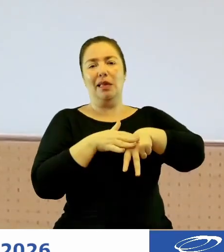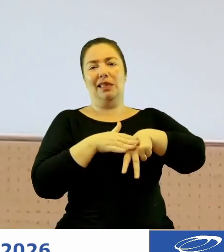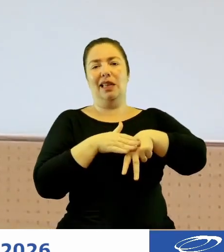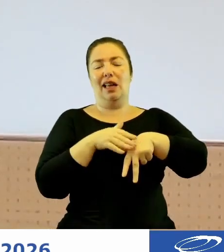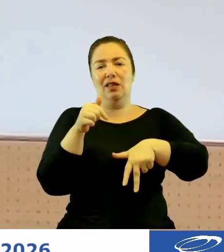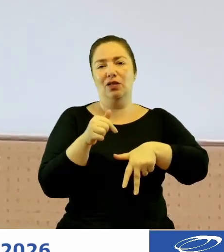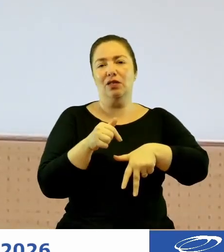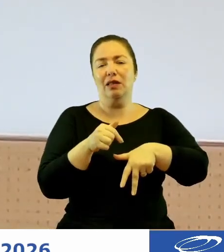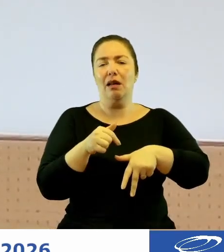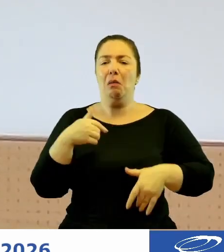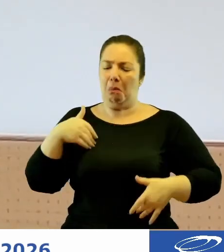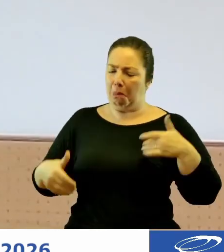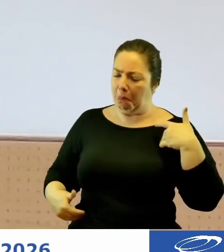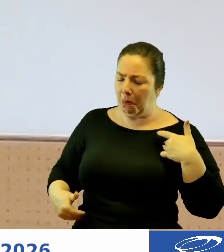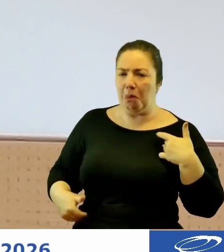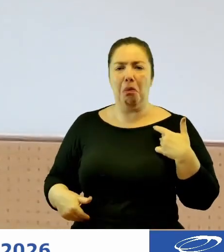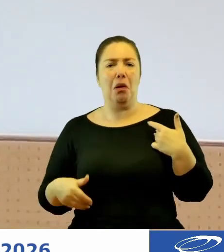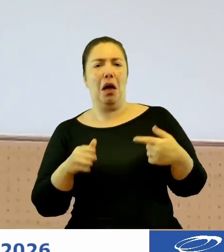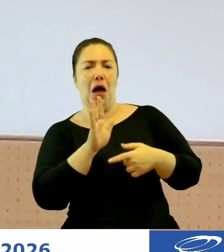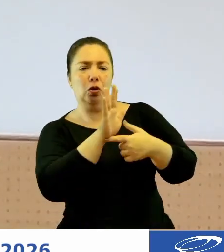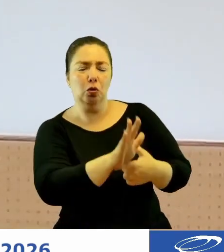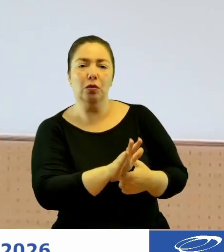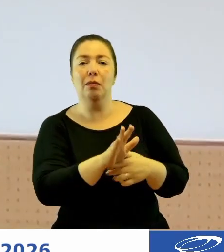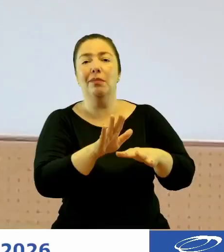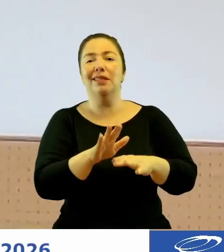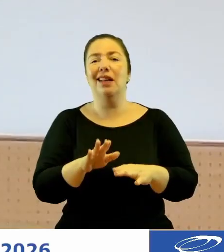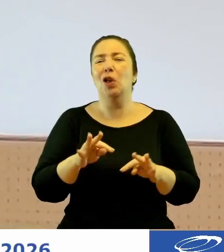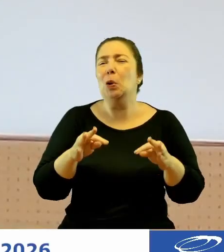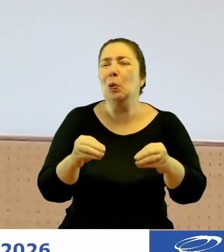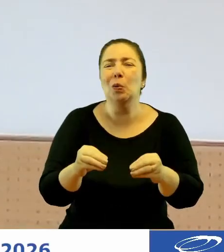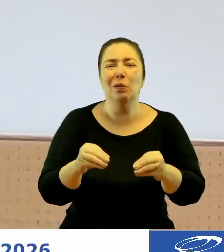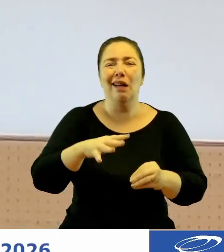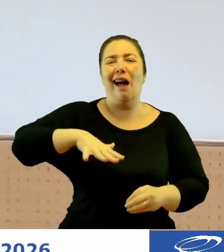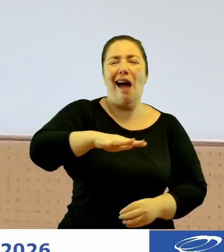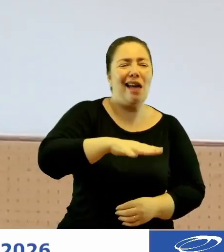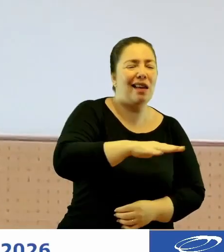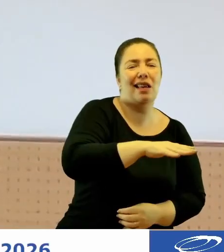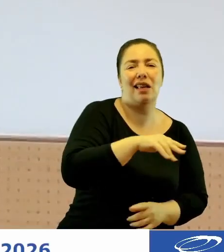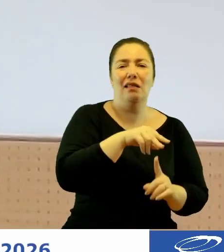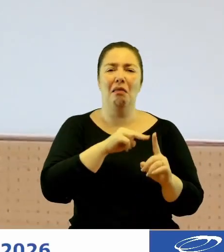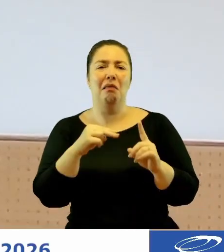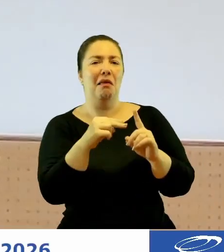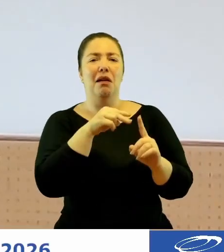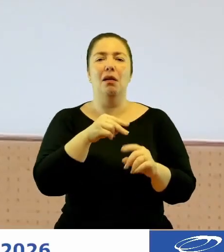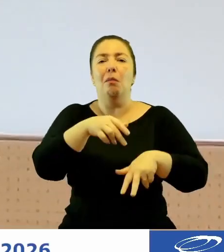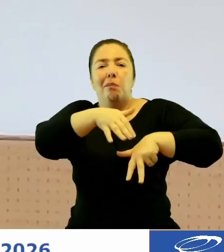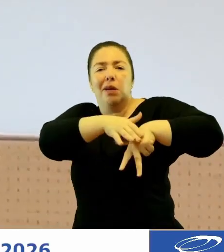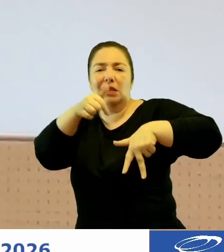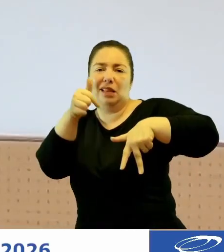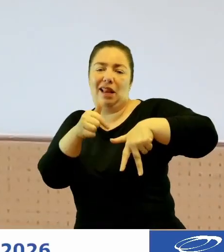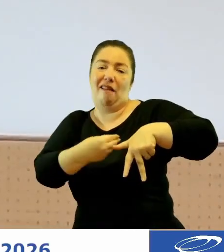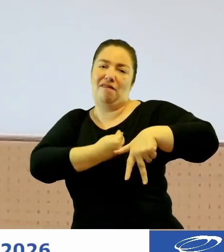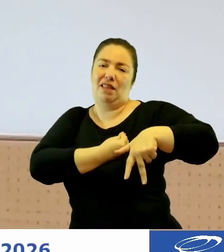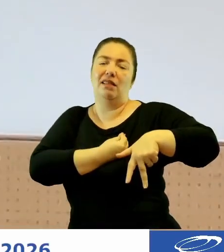vista fisioterápico e a estrutura toda. Então, eu vou colocar um pouco da minha característica, da